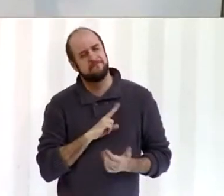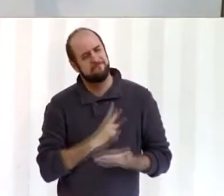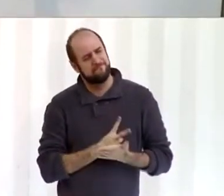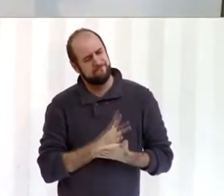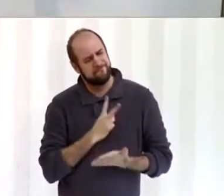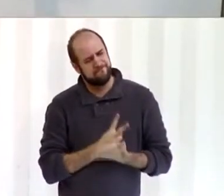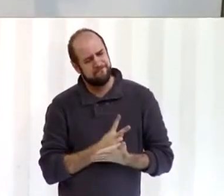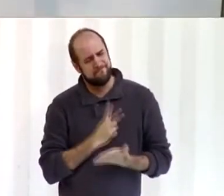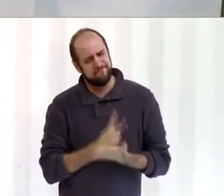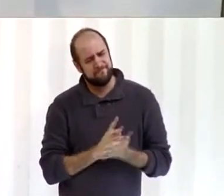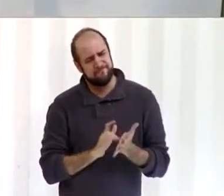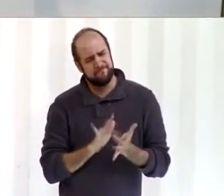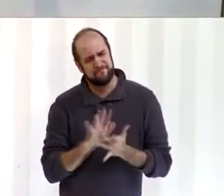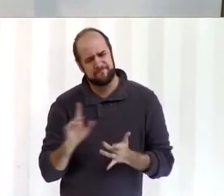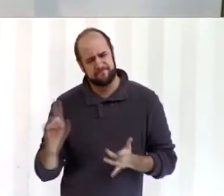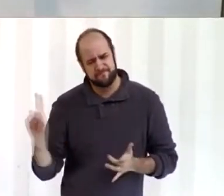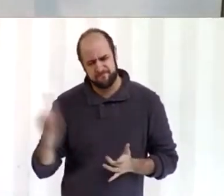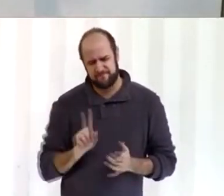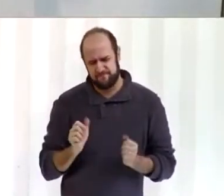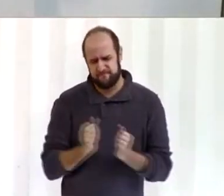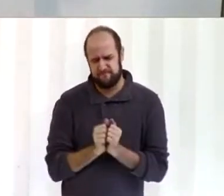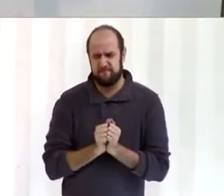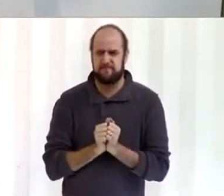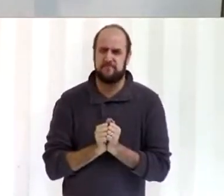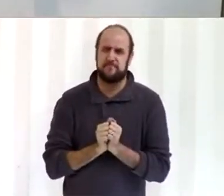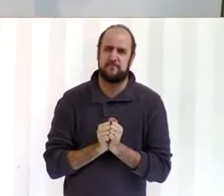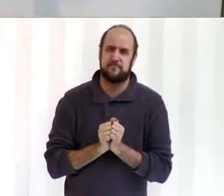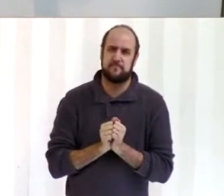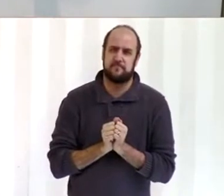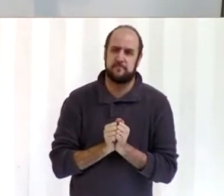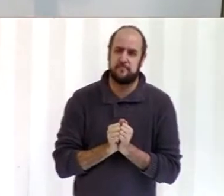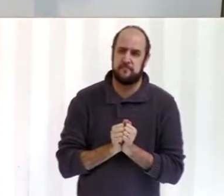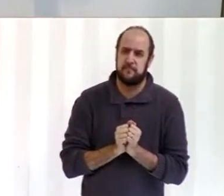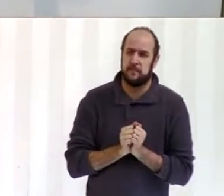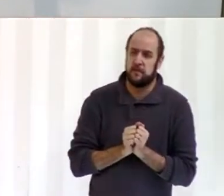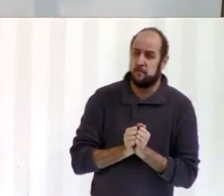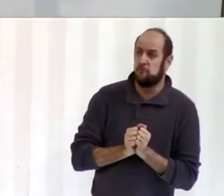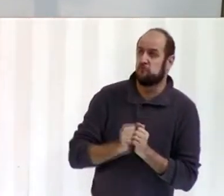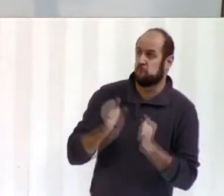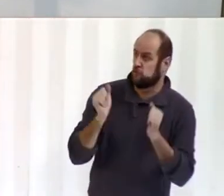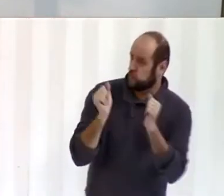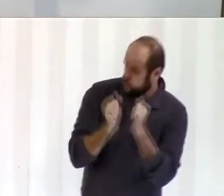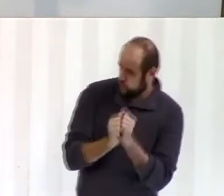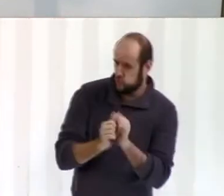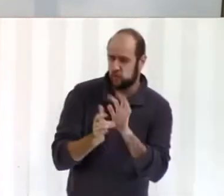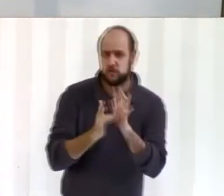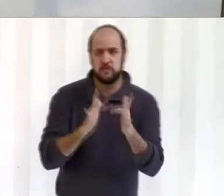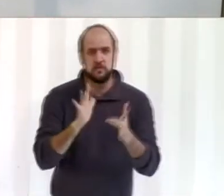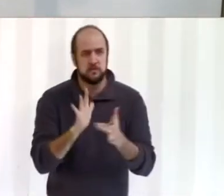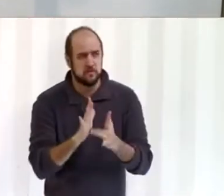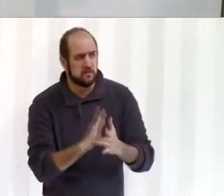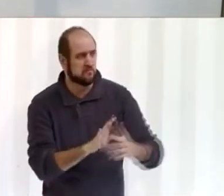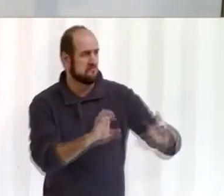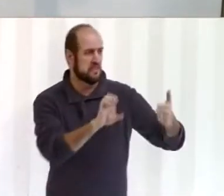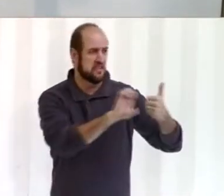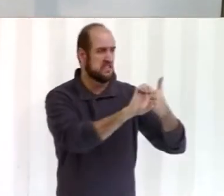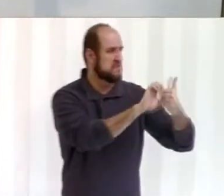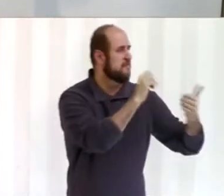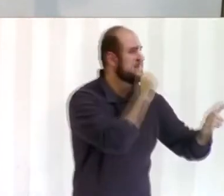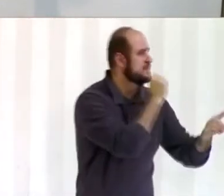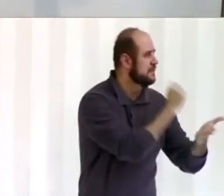Constantemente Ele está conosco. Foi esse Jesus, esse Eliseu do Novo